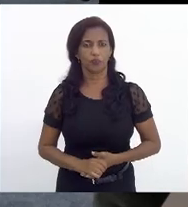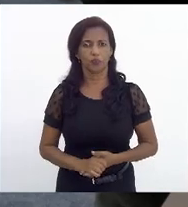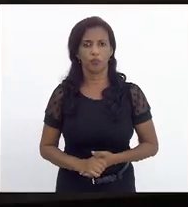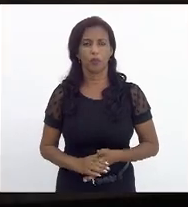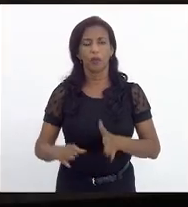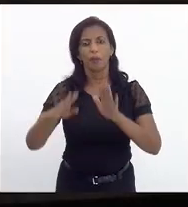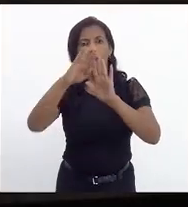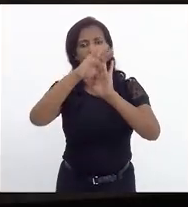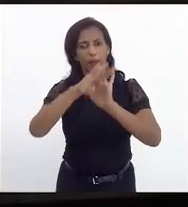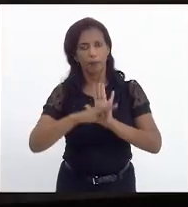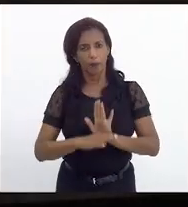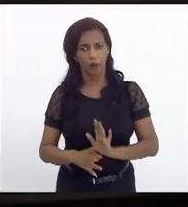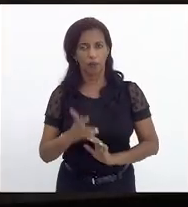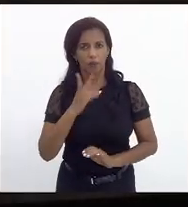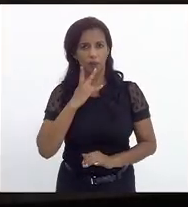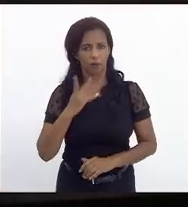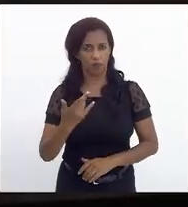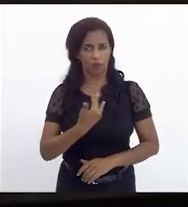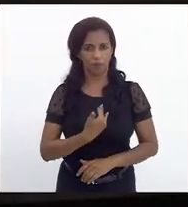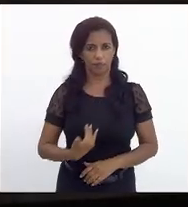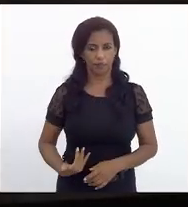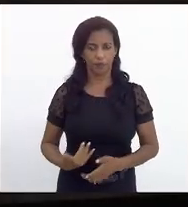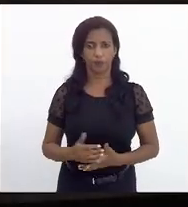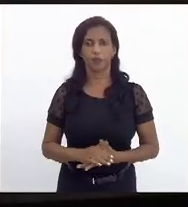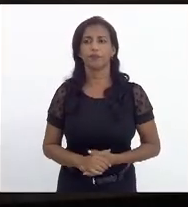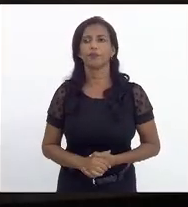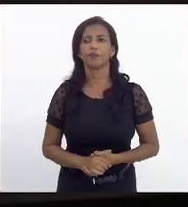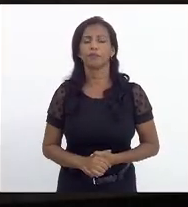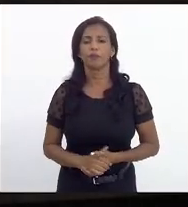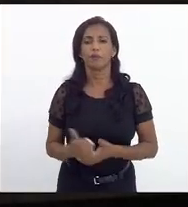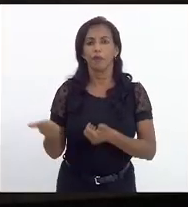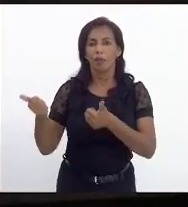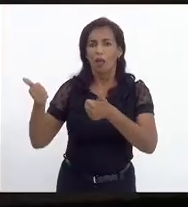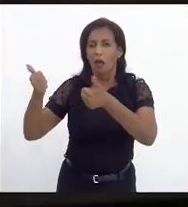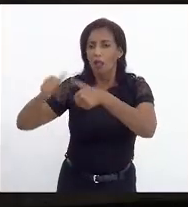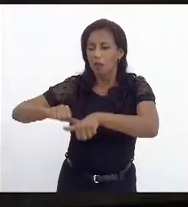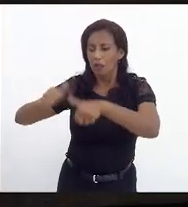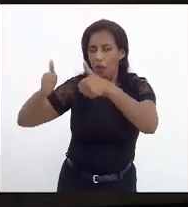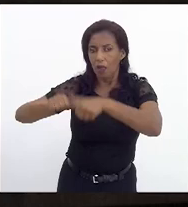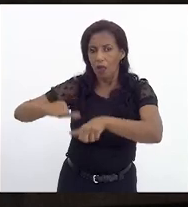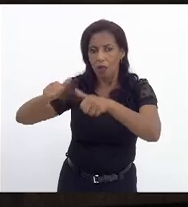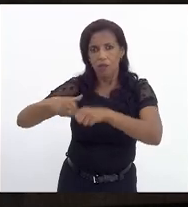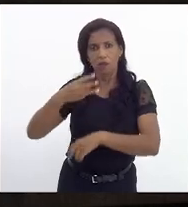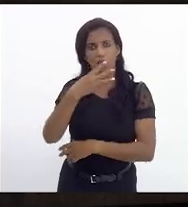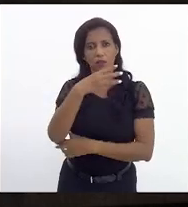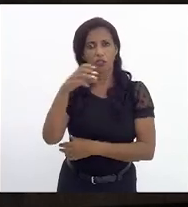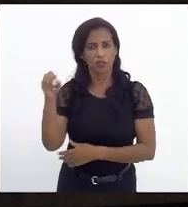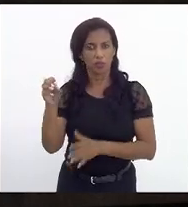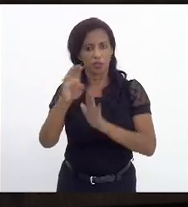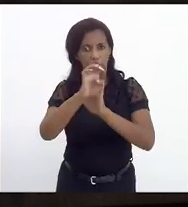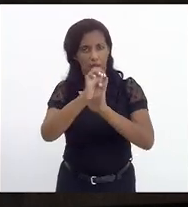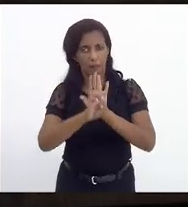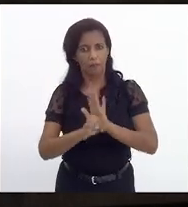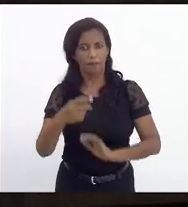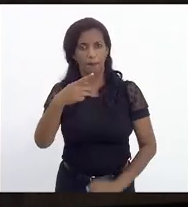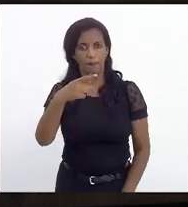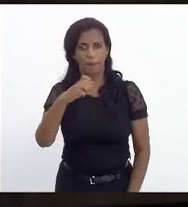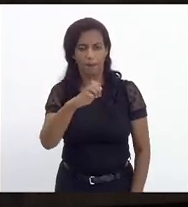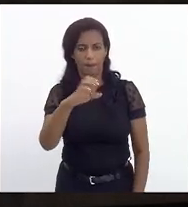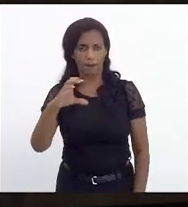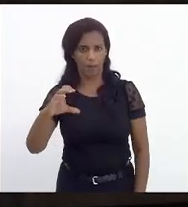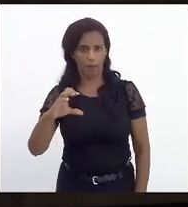Questão de ordem que eu queria fazer ao presidente é que a análise das 300 emendas da PEC